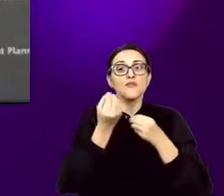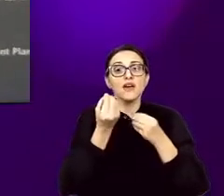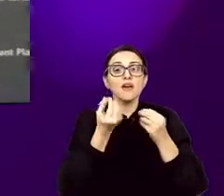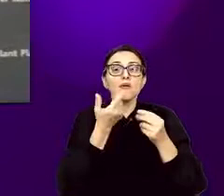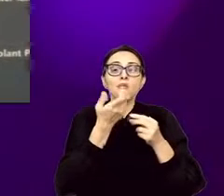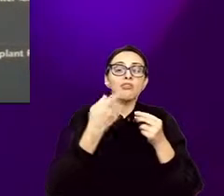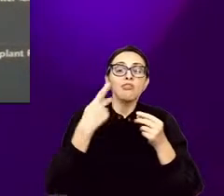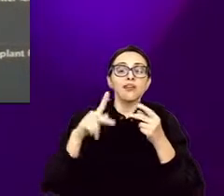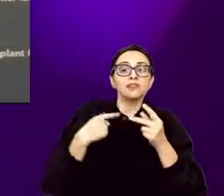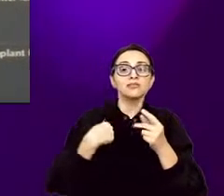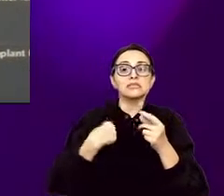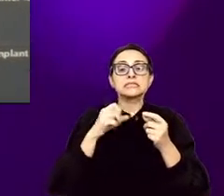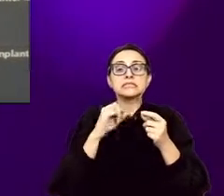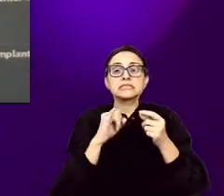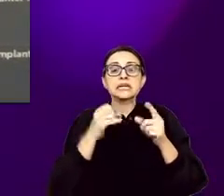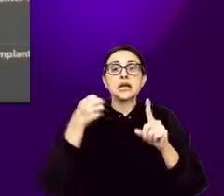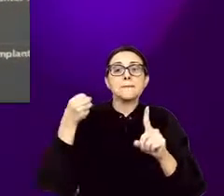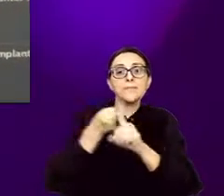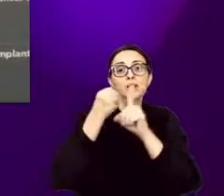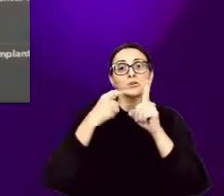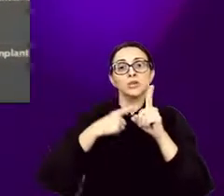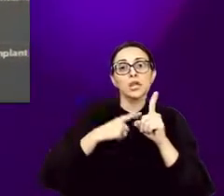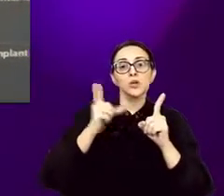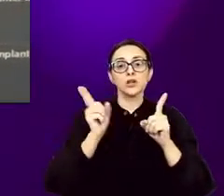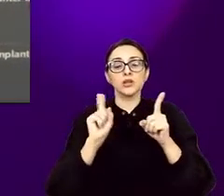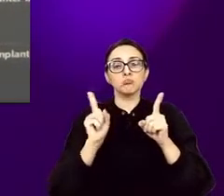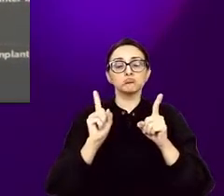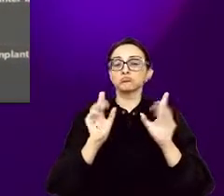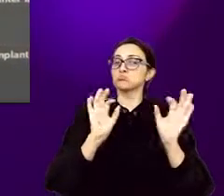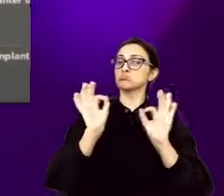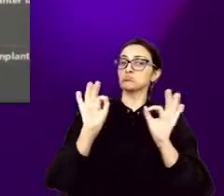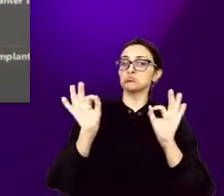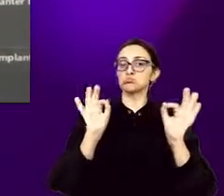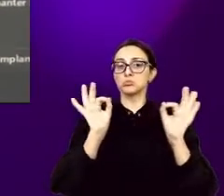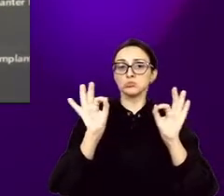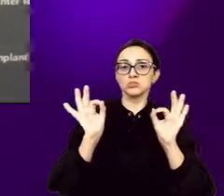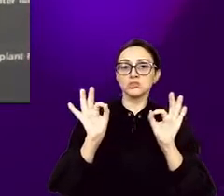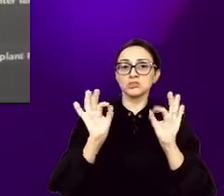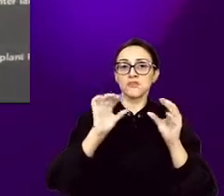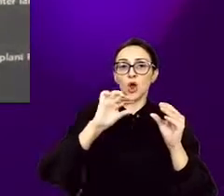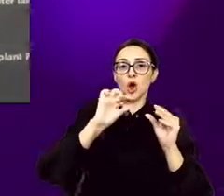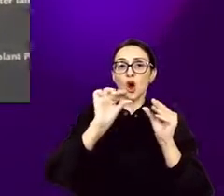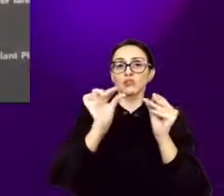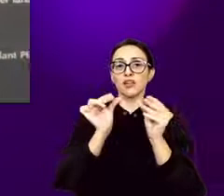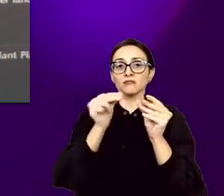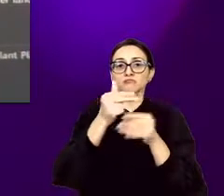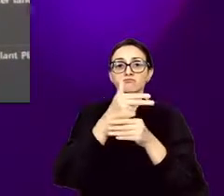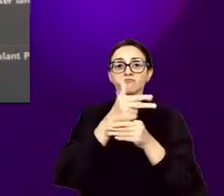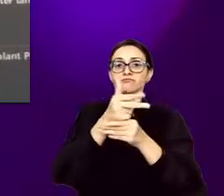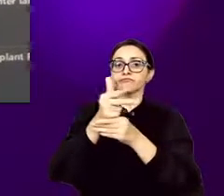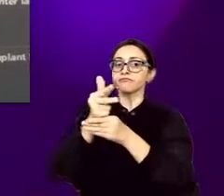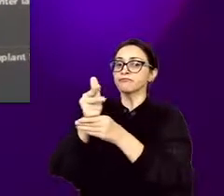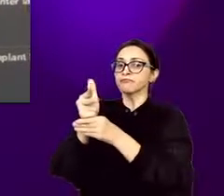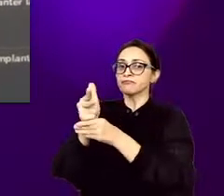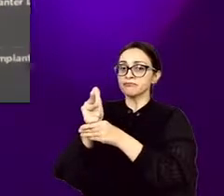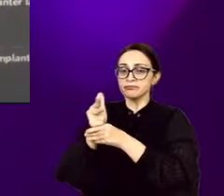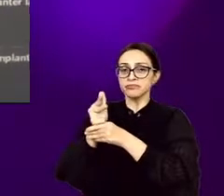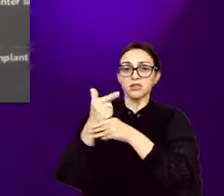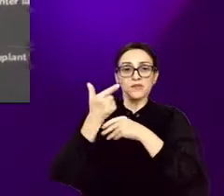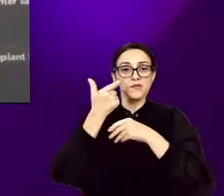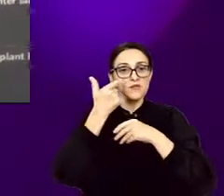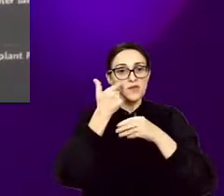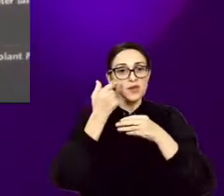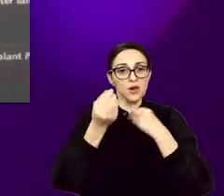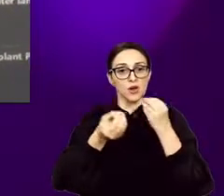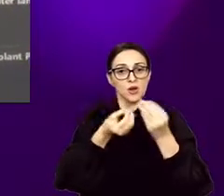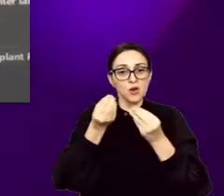né? Se ele está tendo algum tipo de impacto, a gente vê que não tinha nenhum impacto, então eu vou rodar externo. A hora que eu rodo externo, eu vejo que eu vou começar a ter